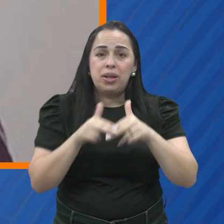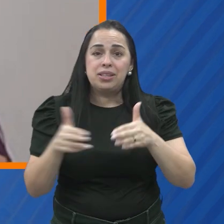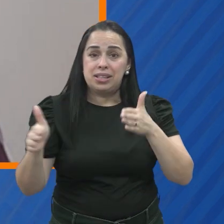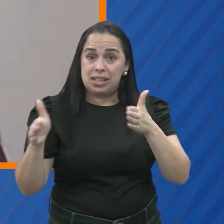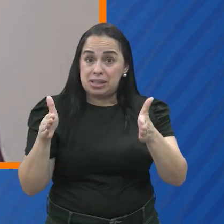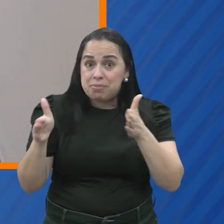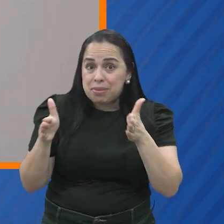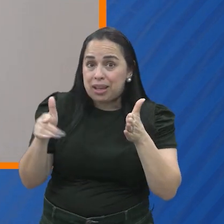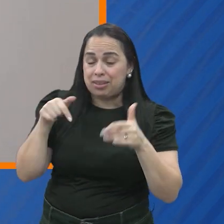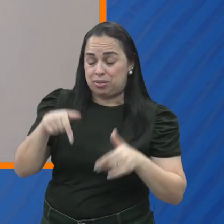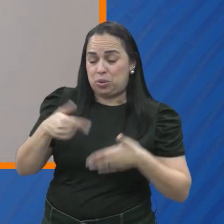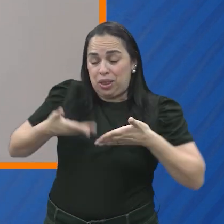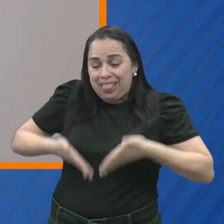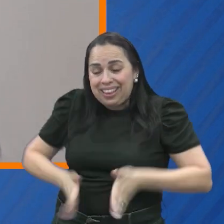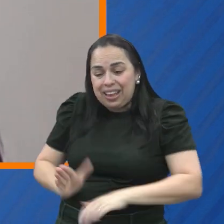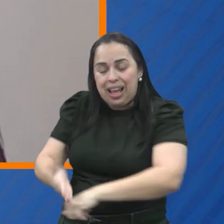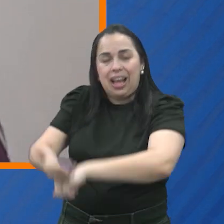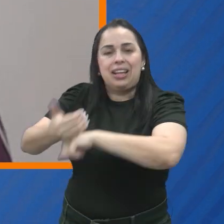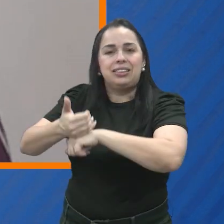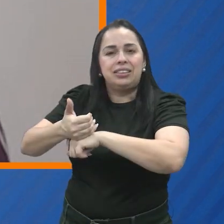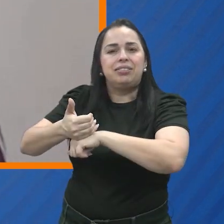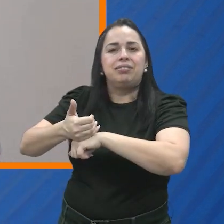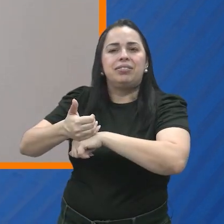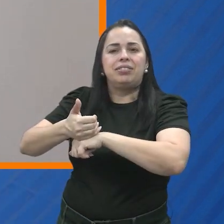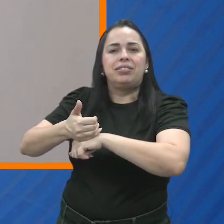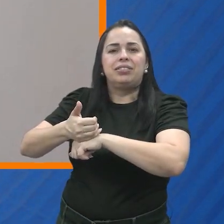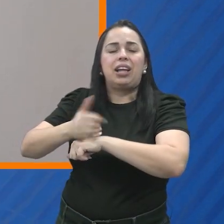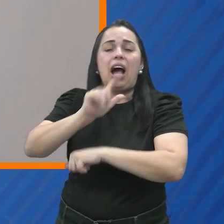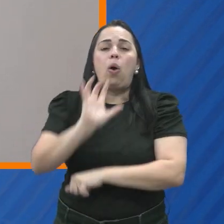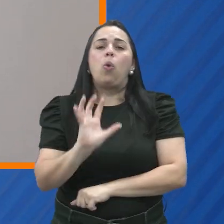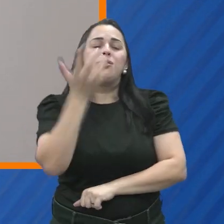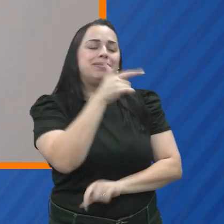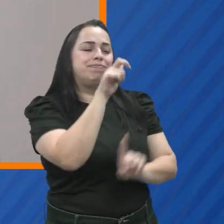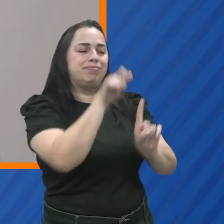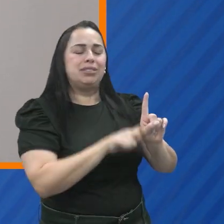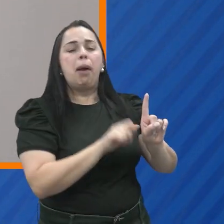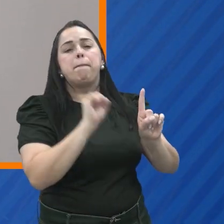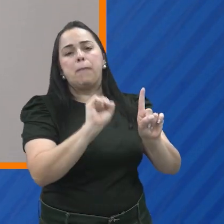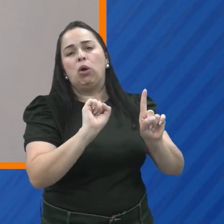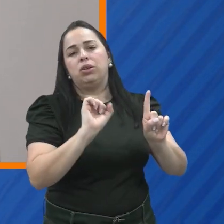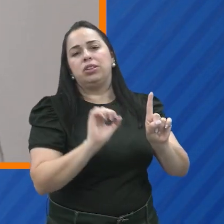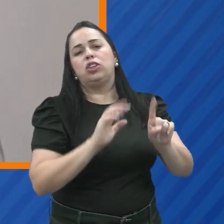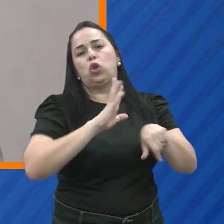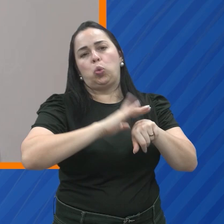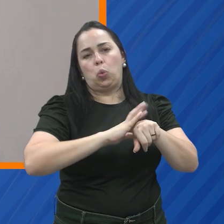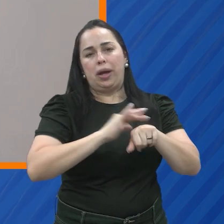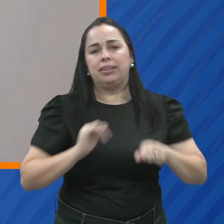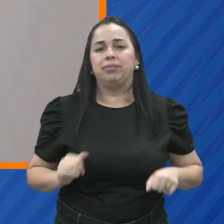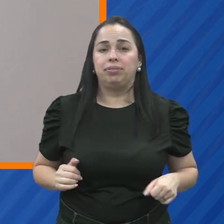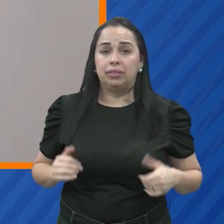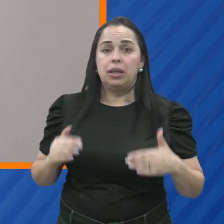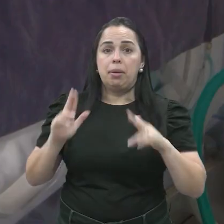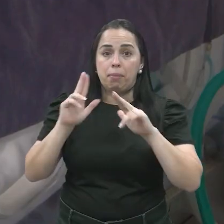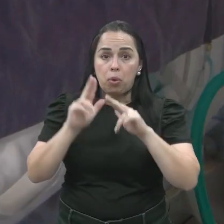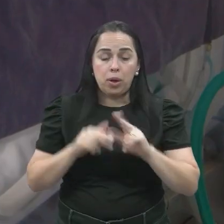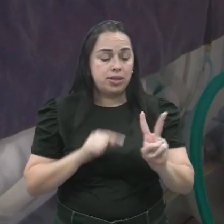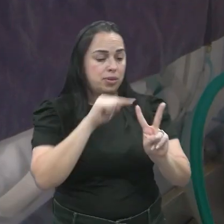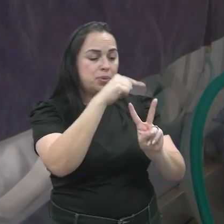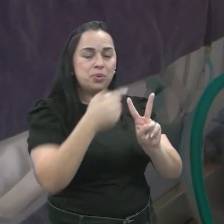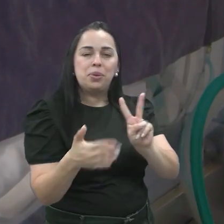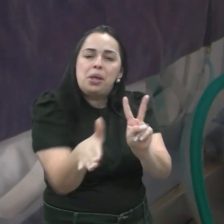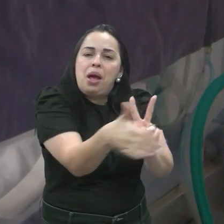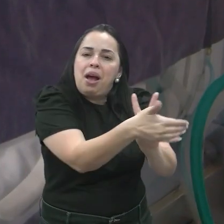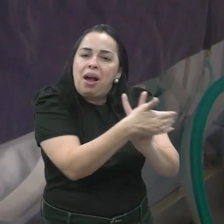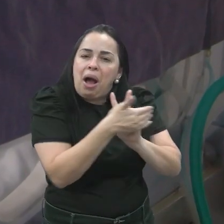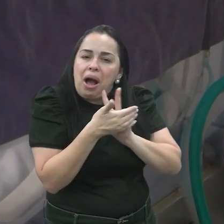digo que essa maternidade prematura, ela tem um potencial de adoecimento muito grande. Por isso,